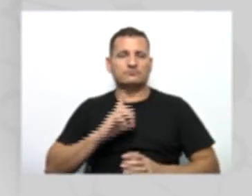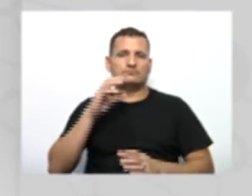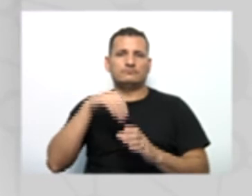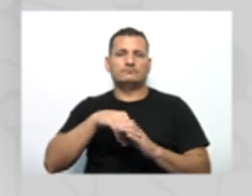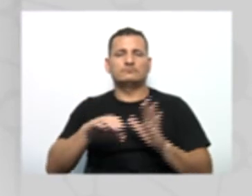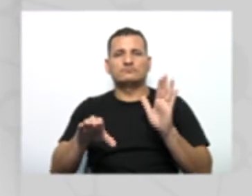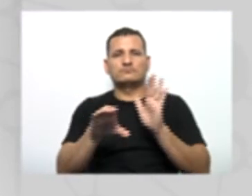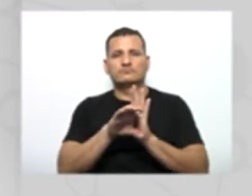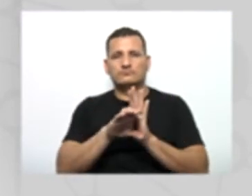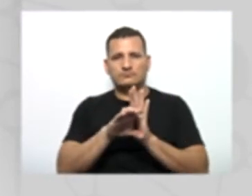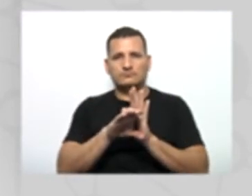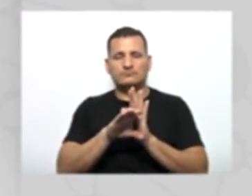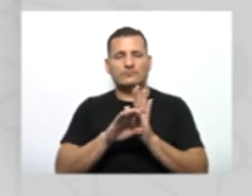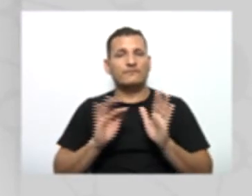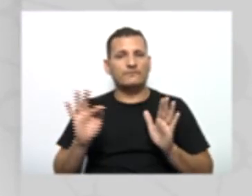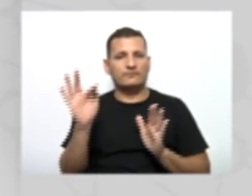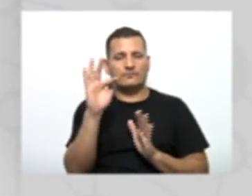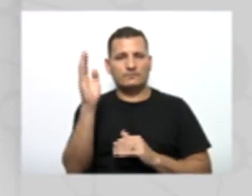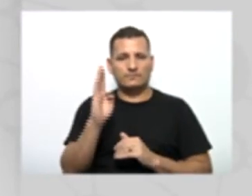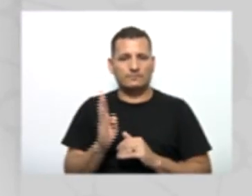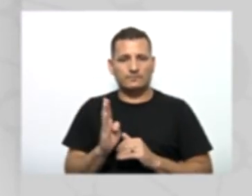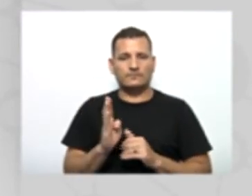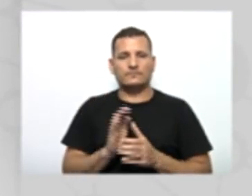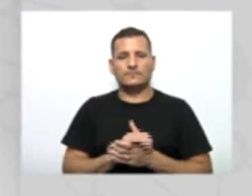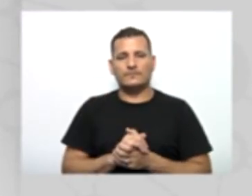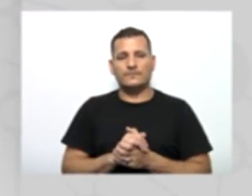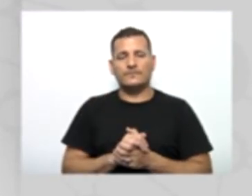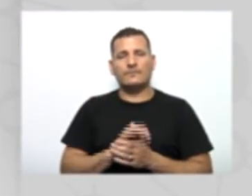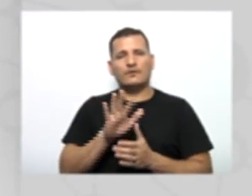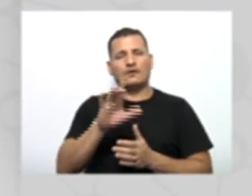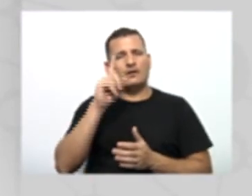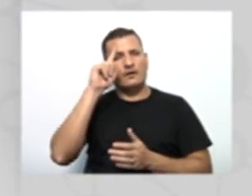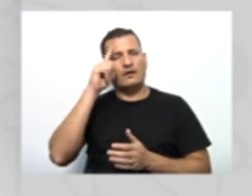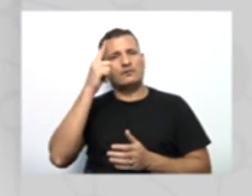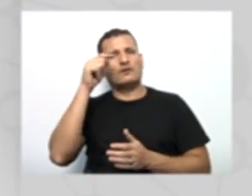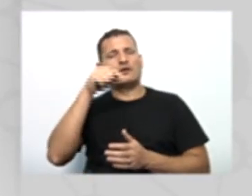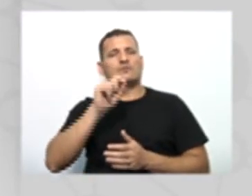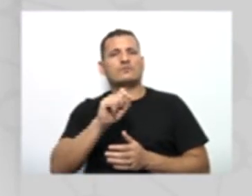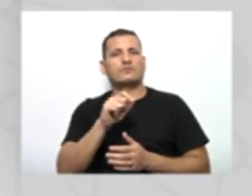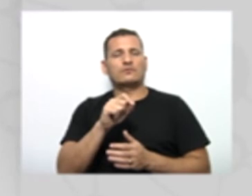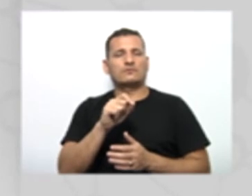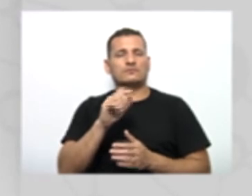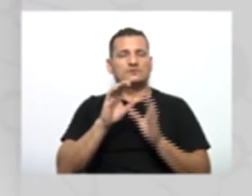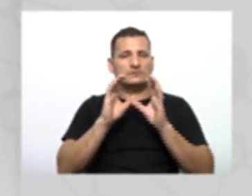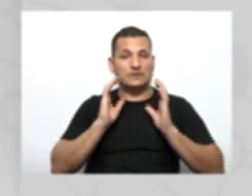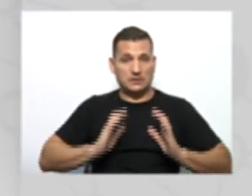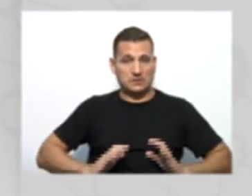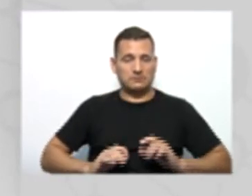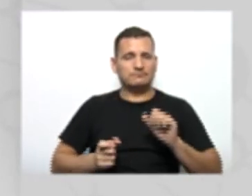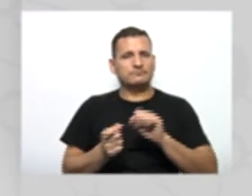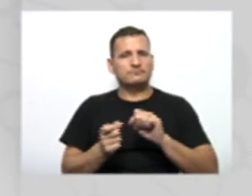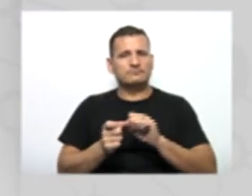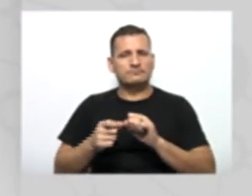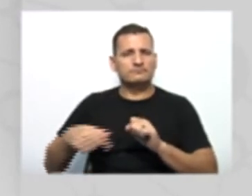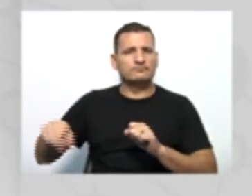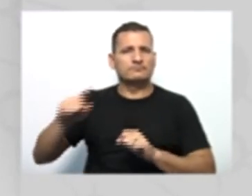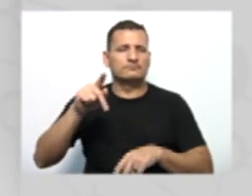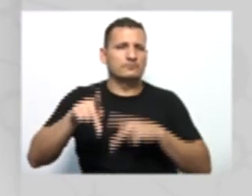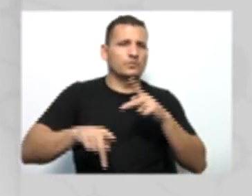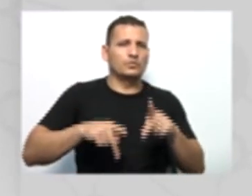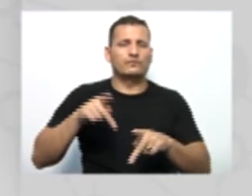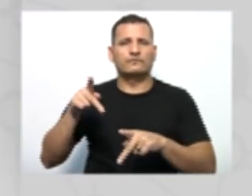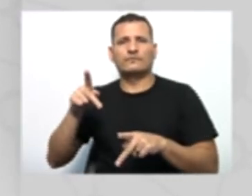exercício monopolizado pelos representantes eleitos. Um Estado soberano é um Estado que ele tem a capacidade de tomar decisões sem a